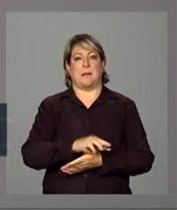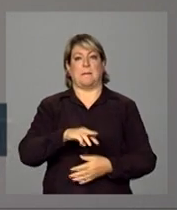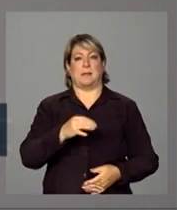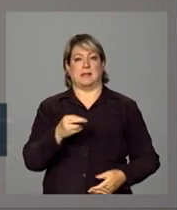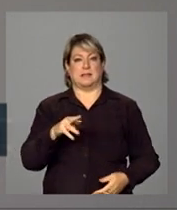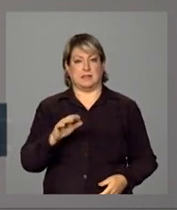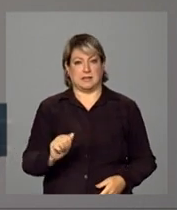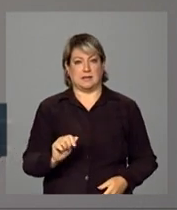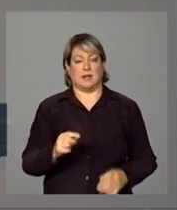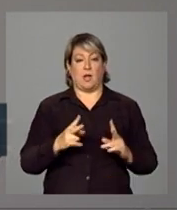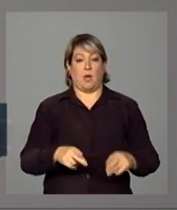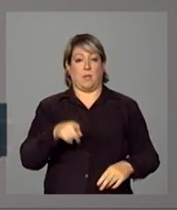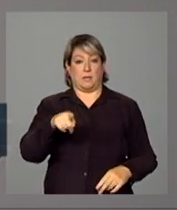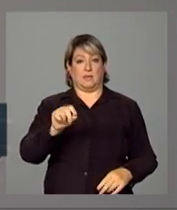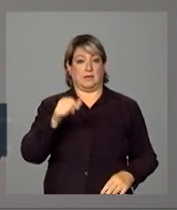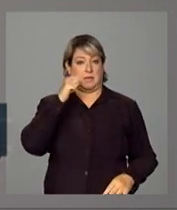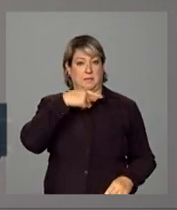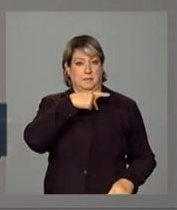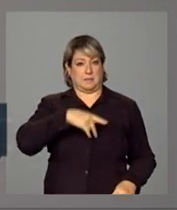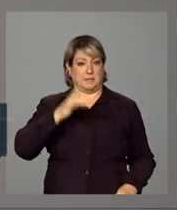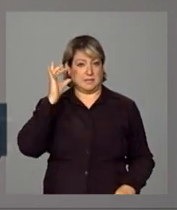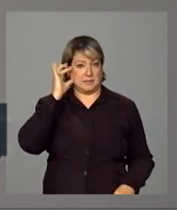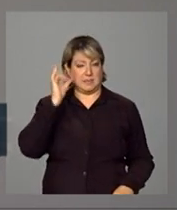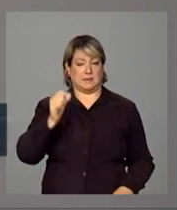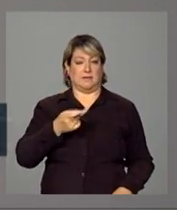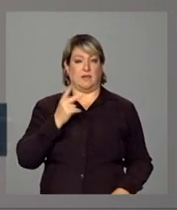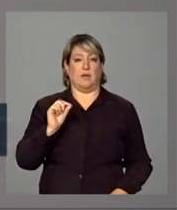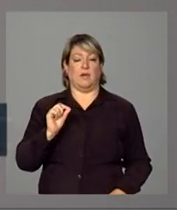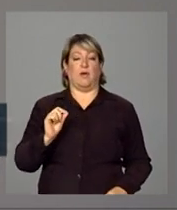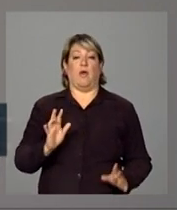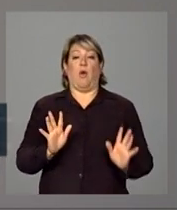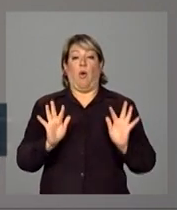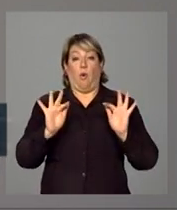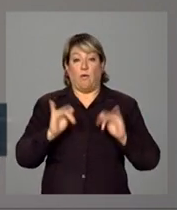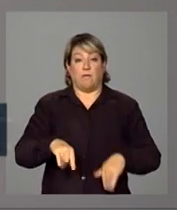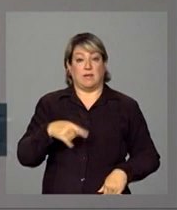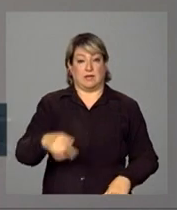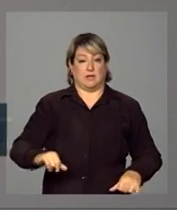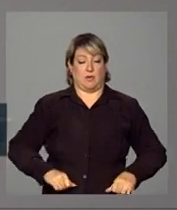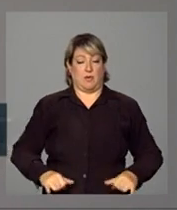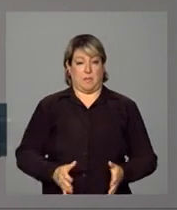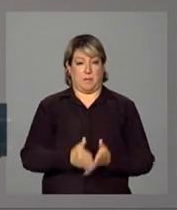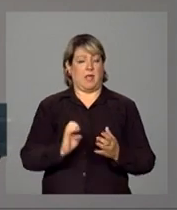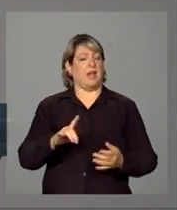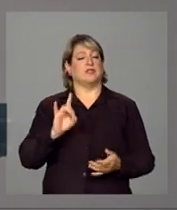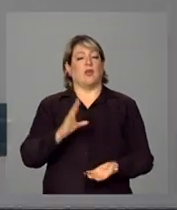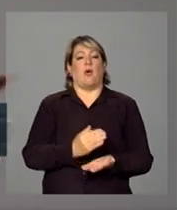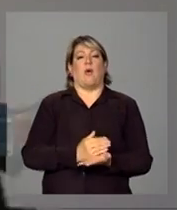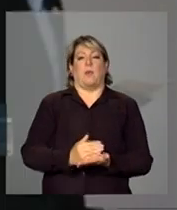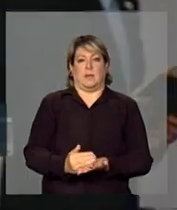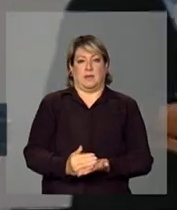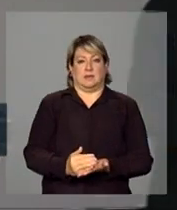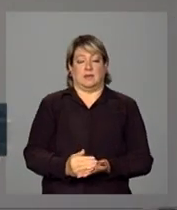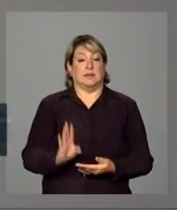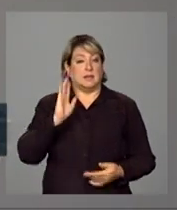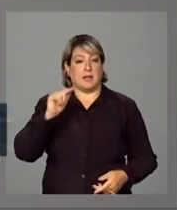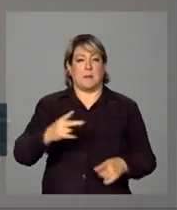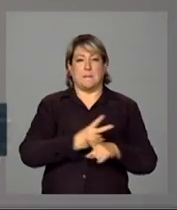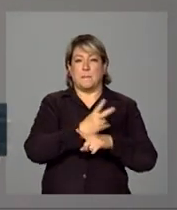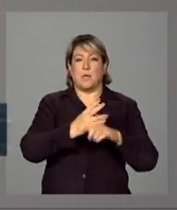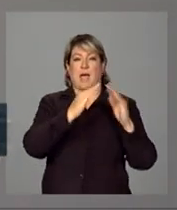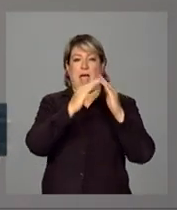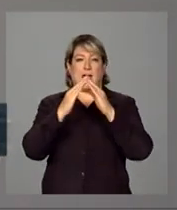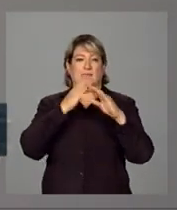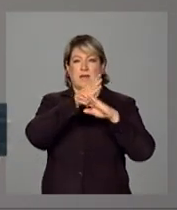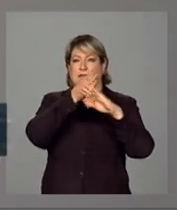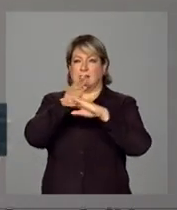como a senhora afirmou, presidenta, o fim da miséria é só um começo. Um grande desafio é a busca ativa.